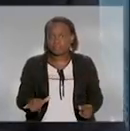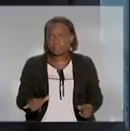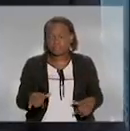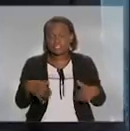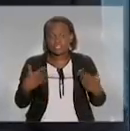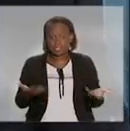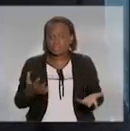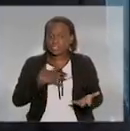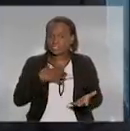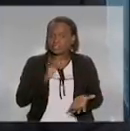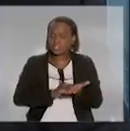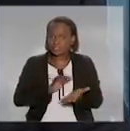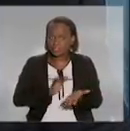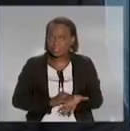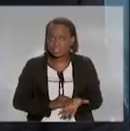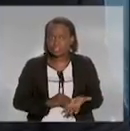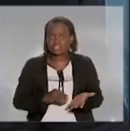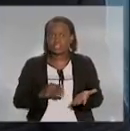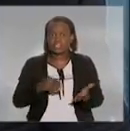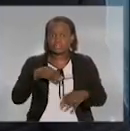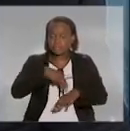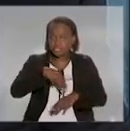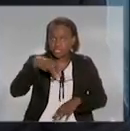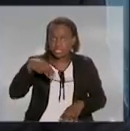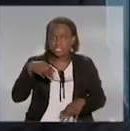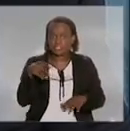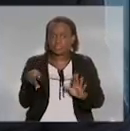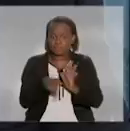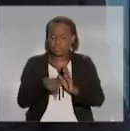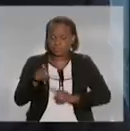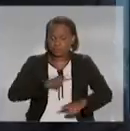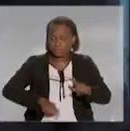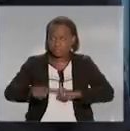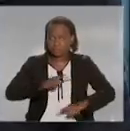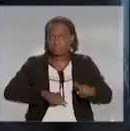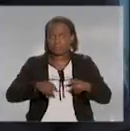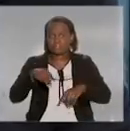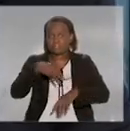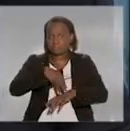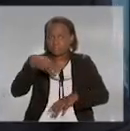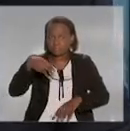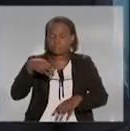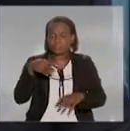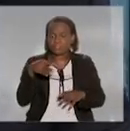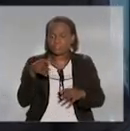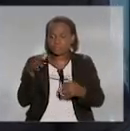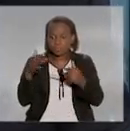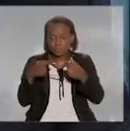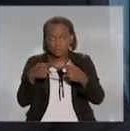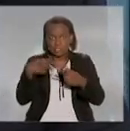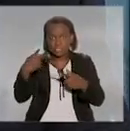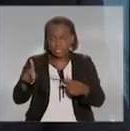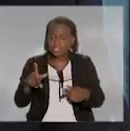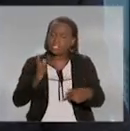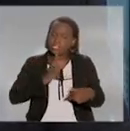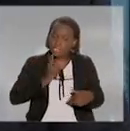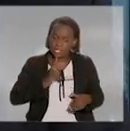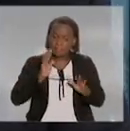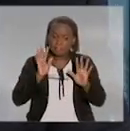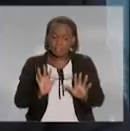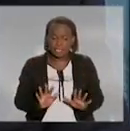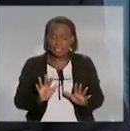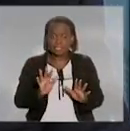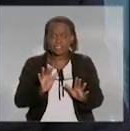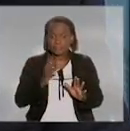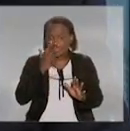prática. Então eu tenho sentido muita falta de mestrados executivos, né, mestrados com esse viés, que tem tido